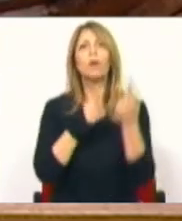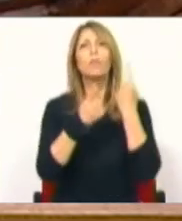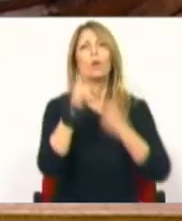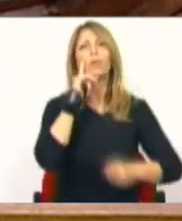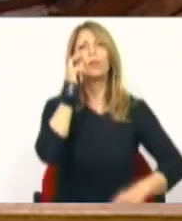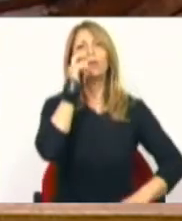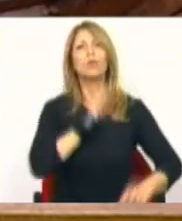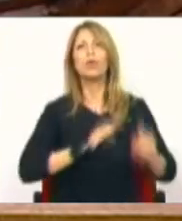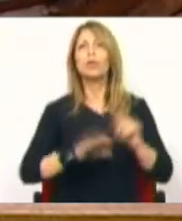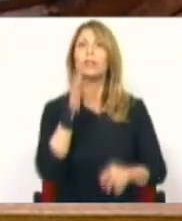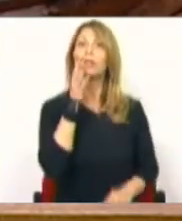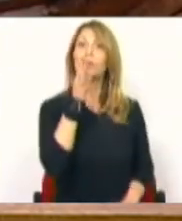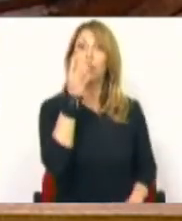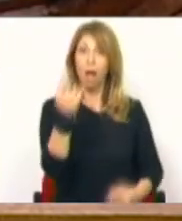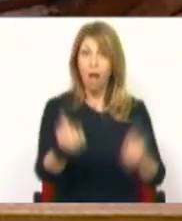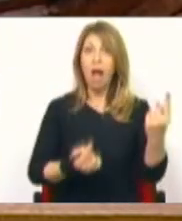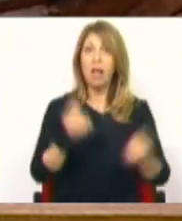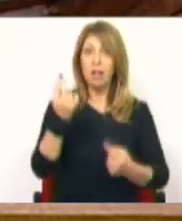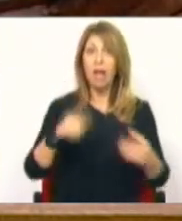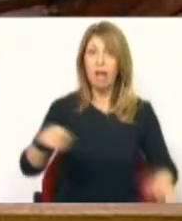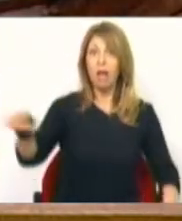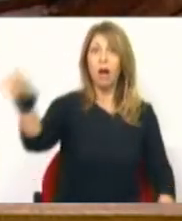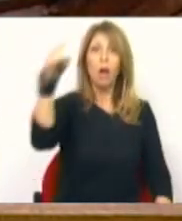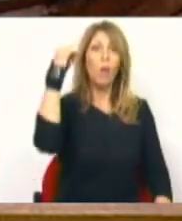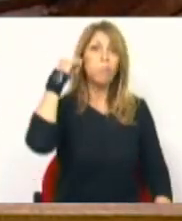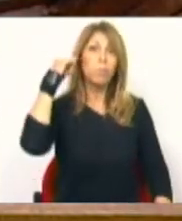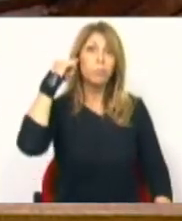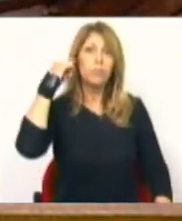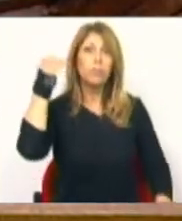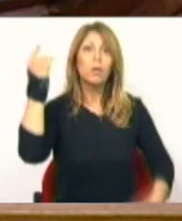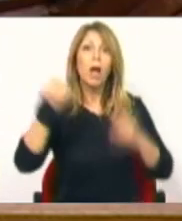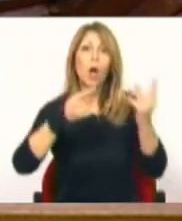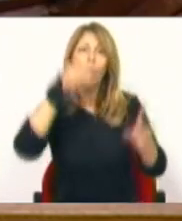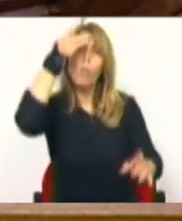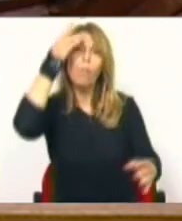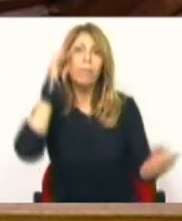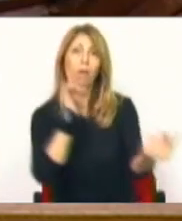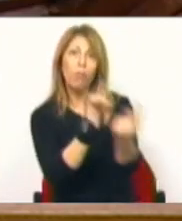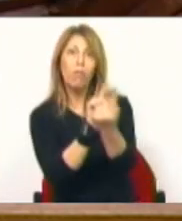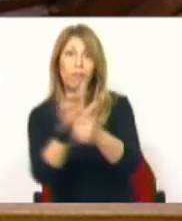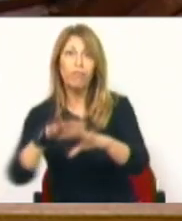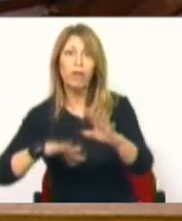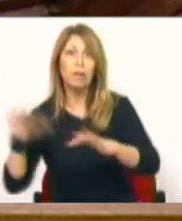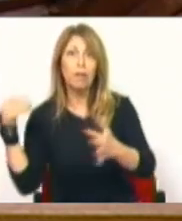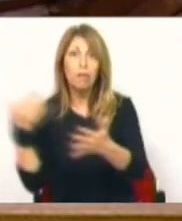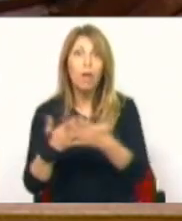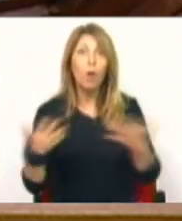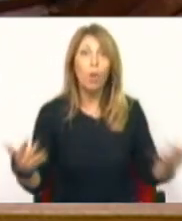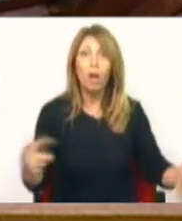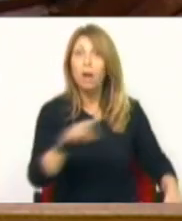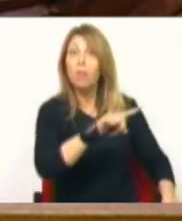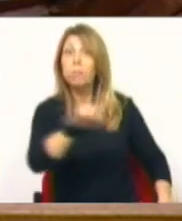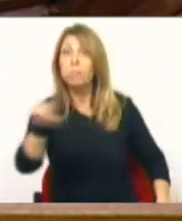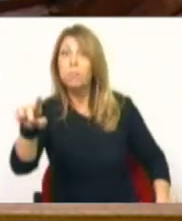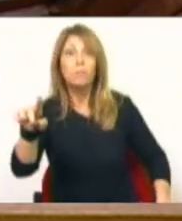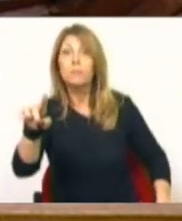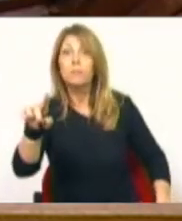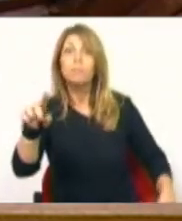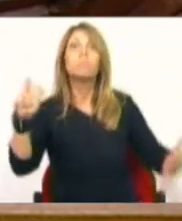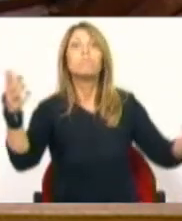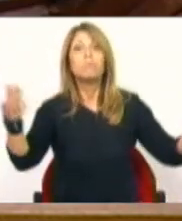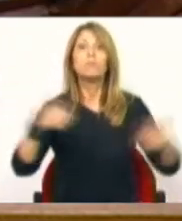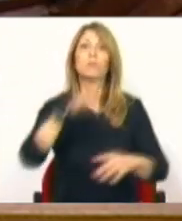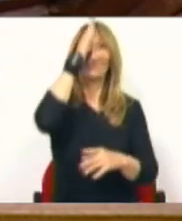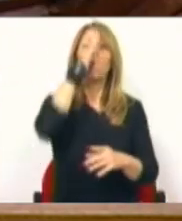senhores deputados, alguém teve notícia de alguma consulta, entretanto, realizada? O Governo procurou agendar